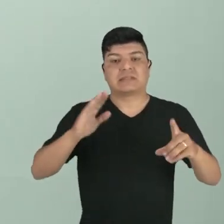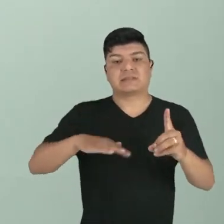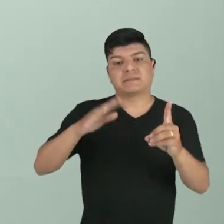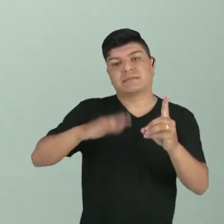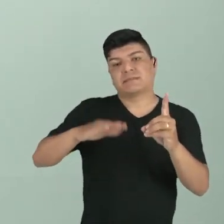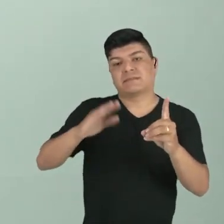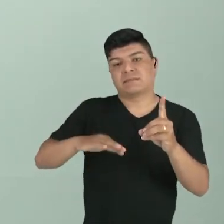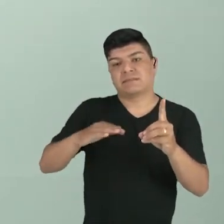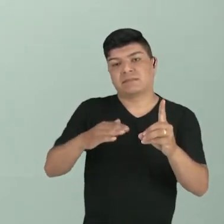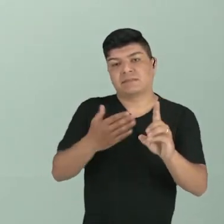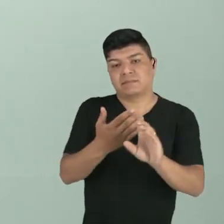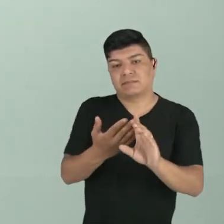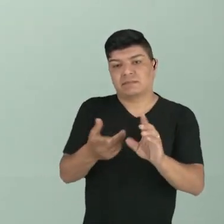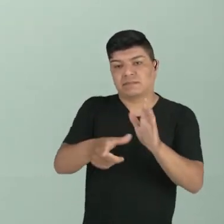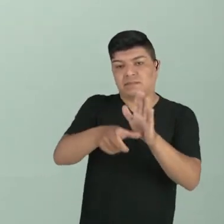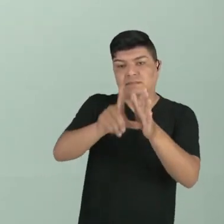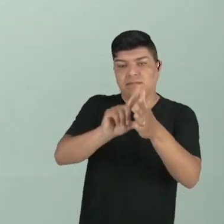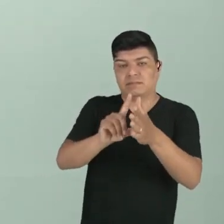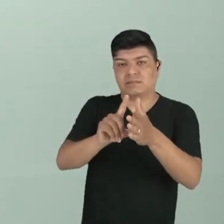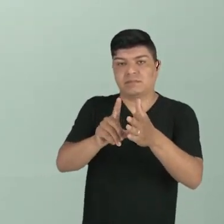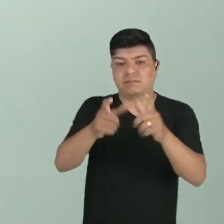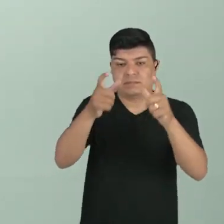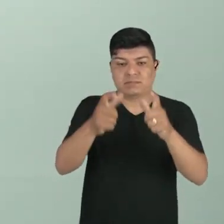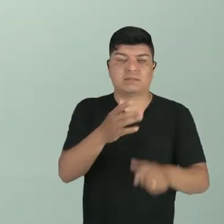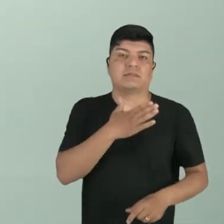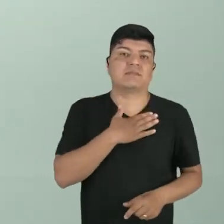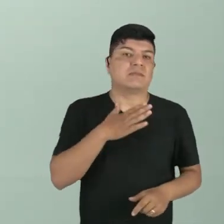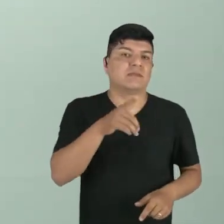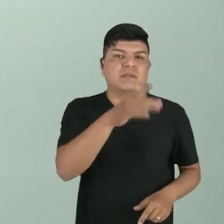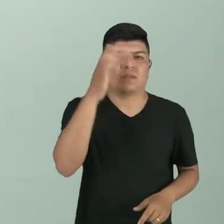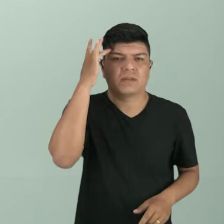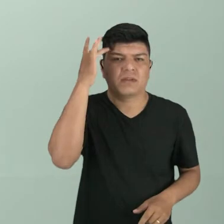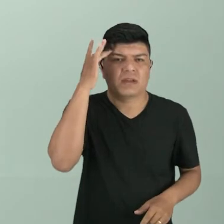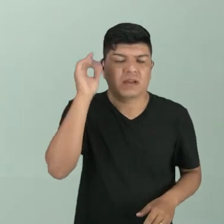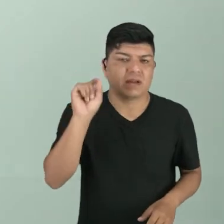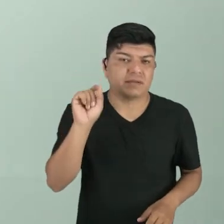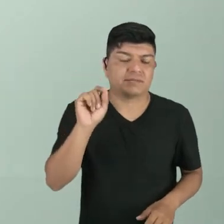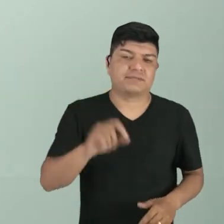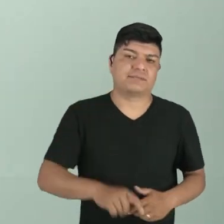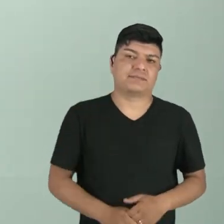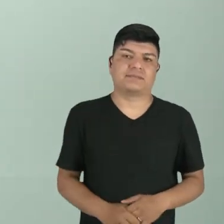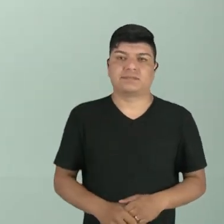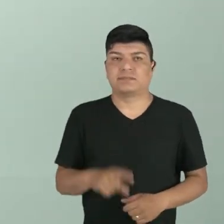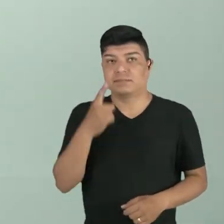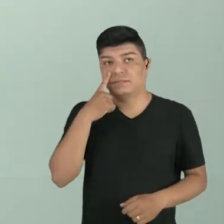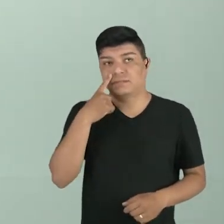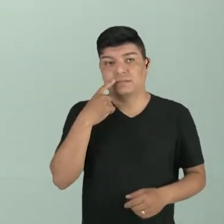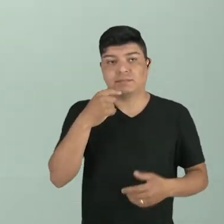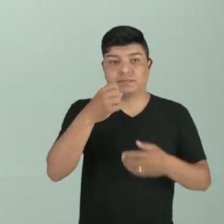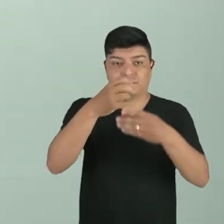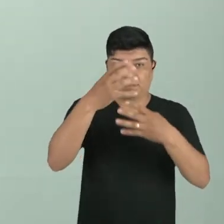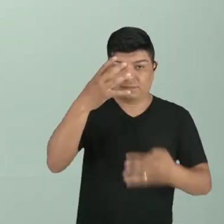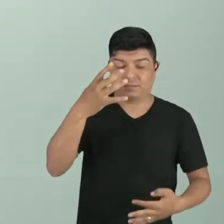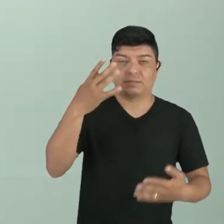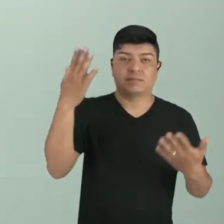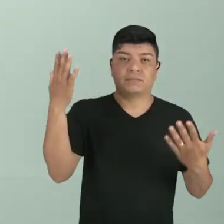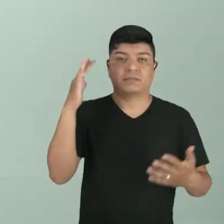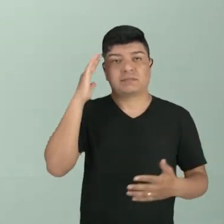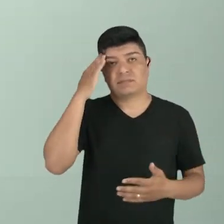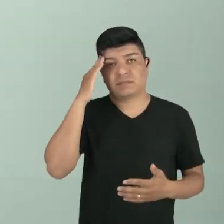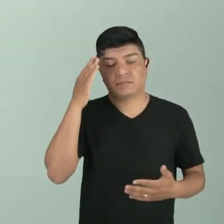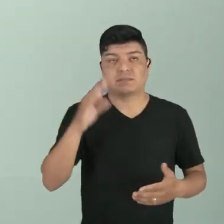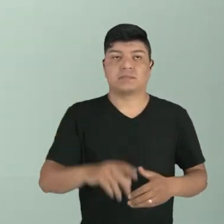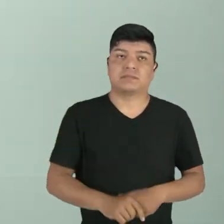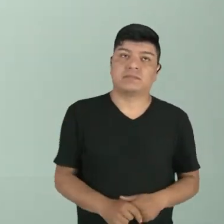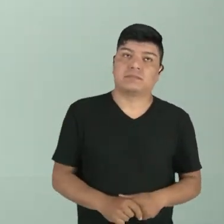ficando para recuar para minha área o quê que vocês acreditam que que vocês acham vamos ver as alternativas Vamos tentar